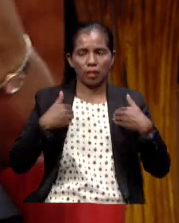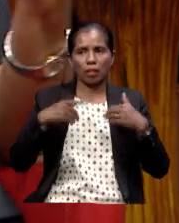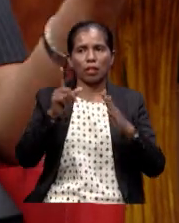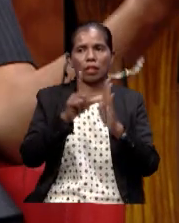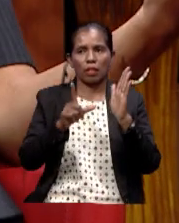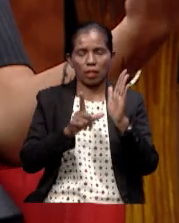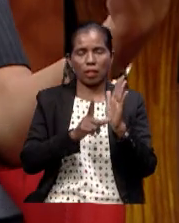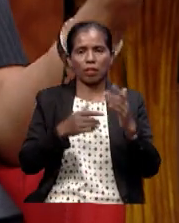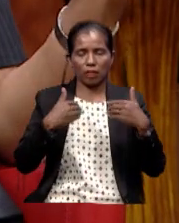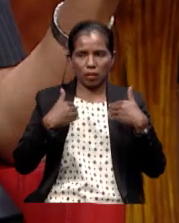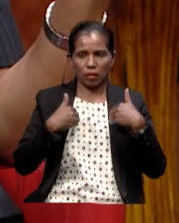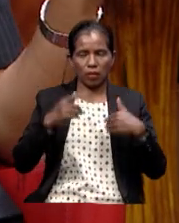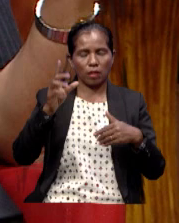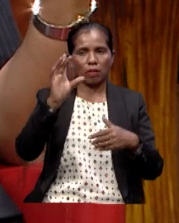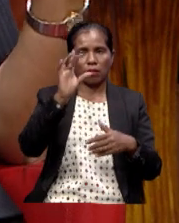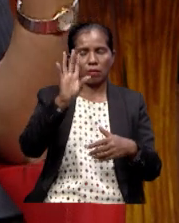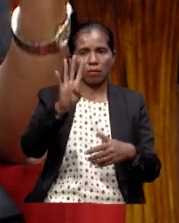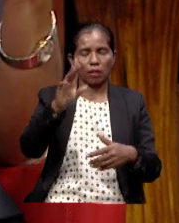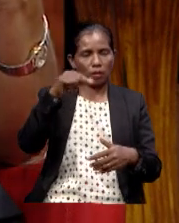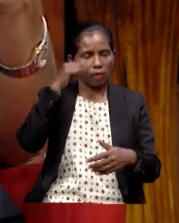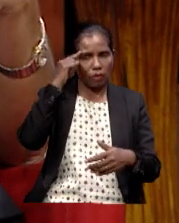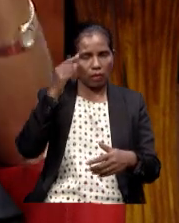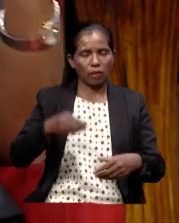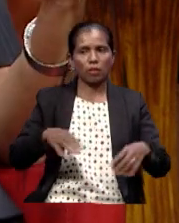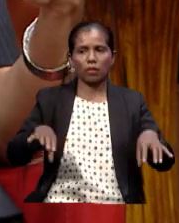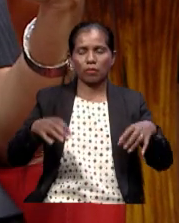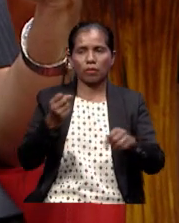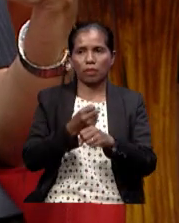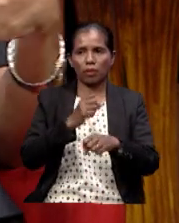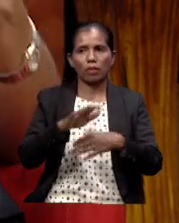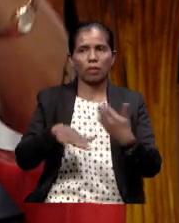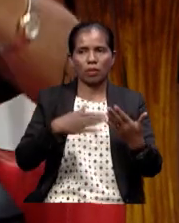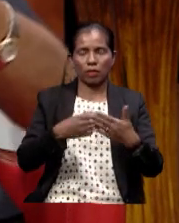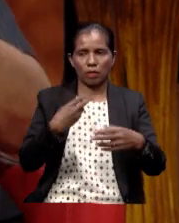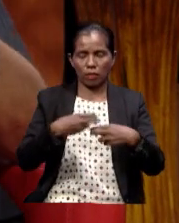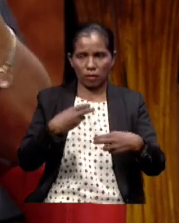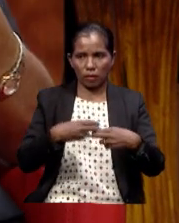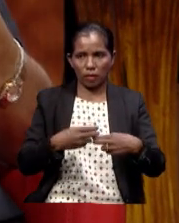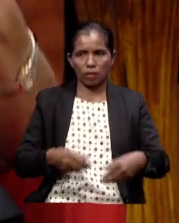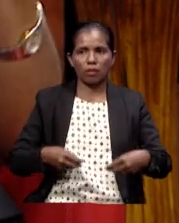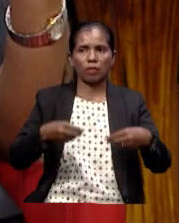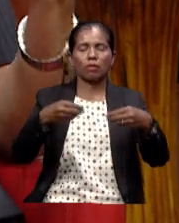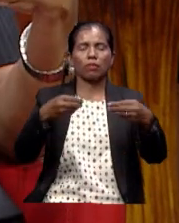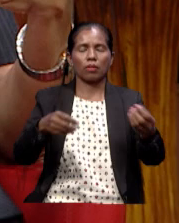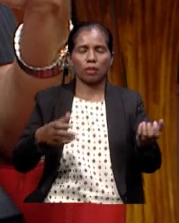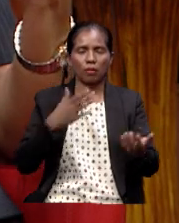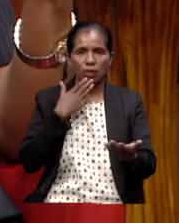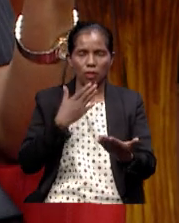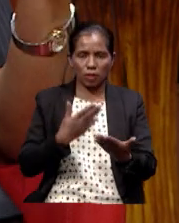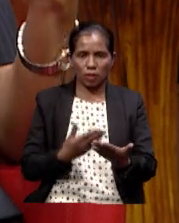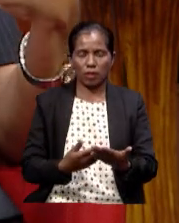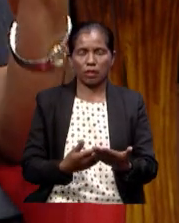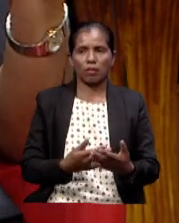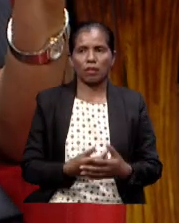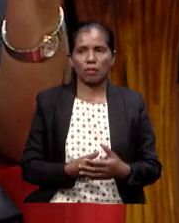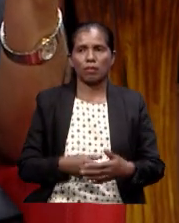e o quarto governo, o esforço do Rodrigo, mesmo que houve dificuldades para, mas foi continuidade para